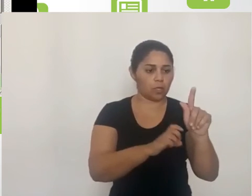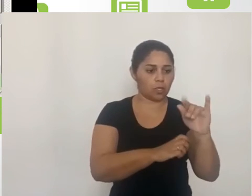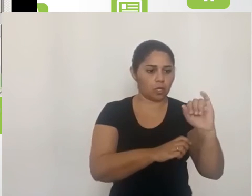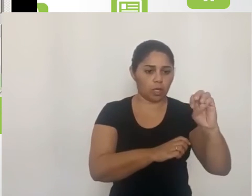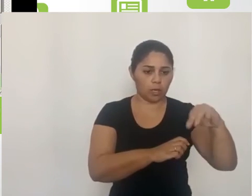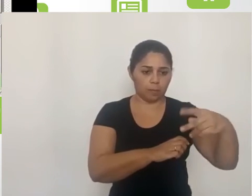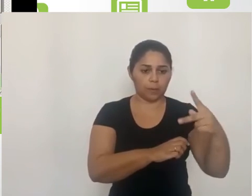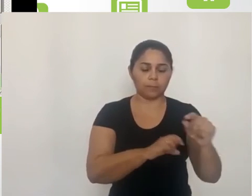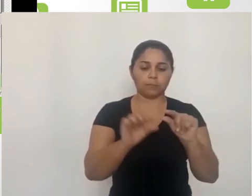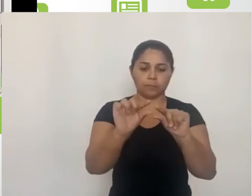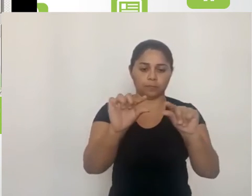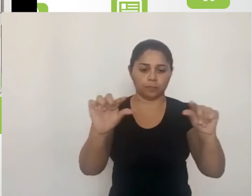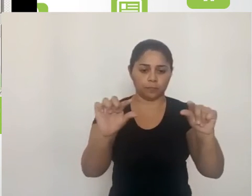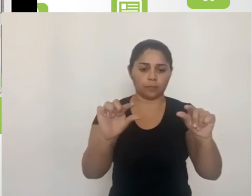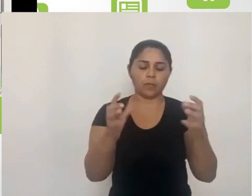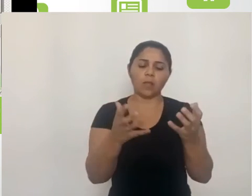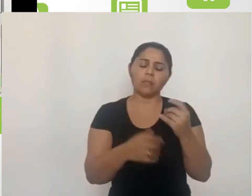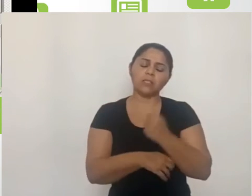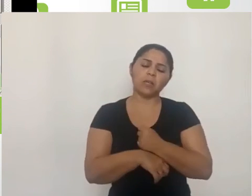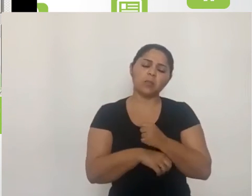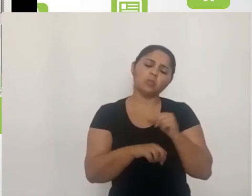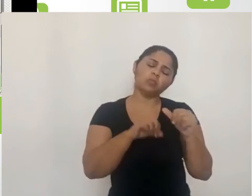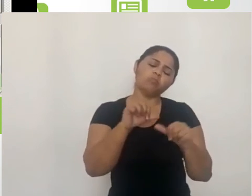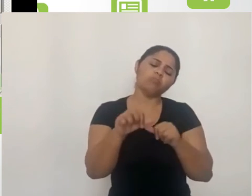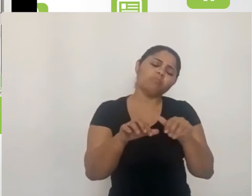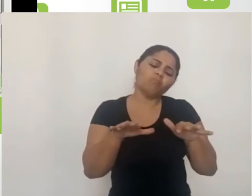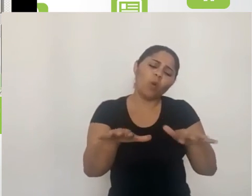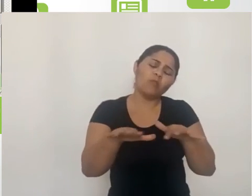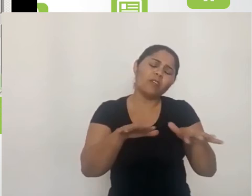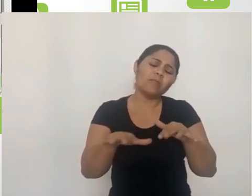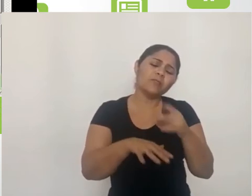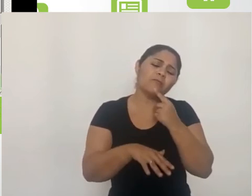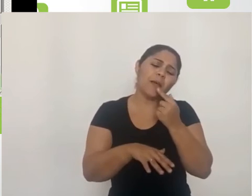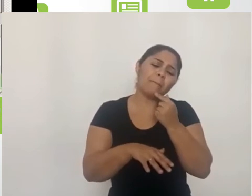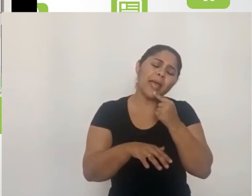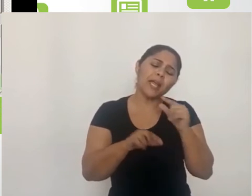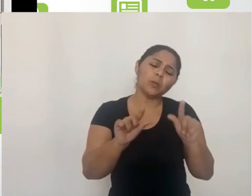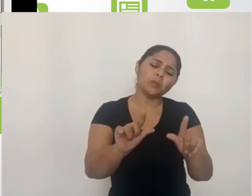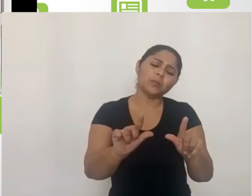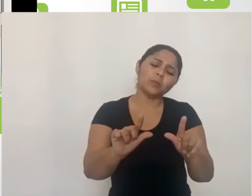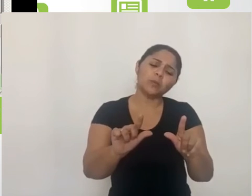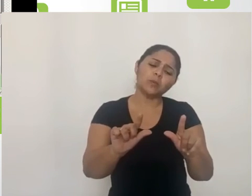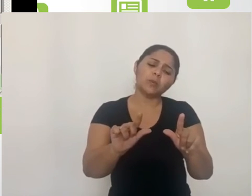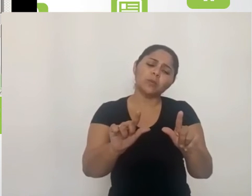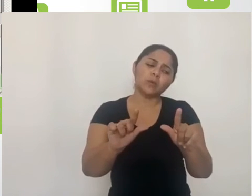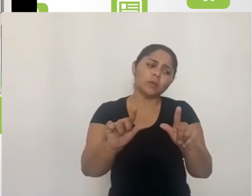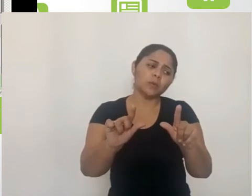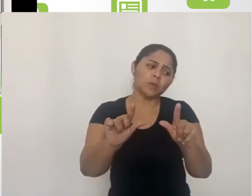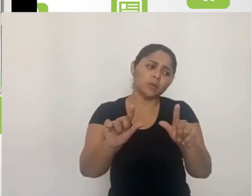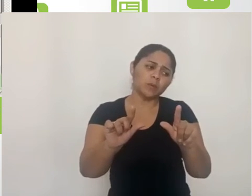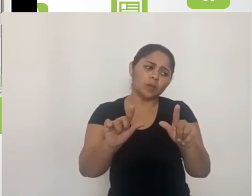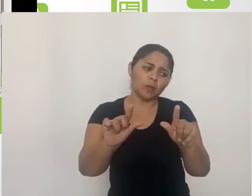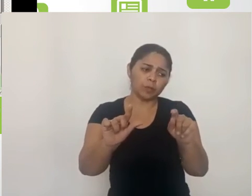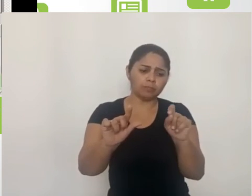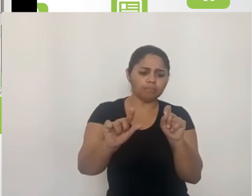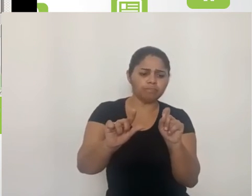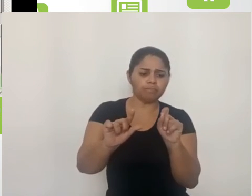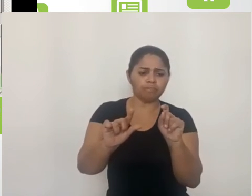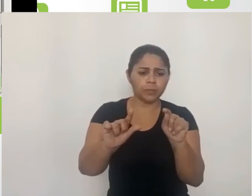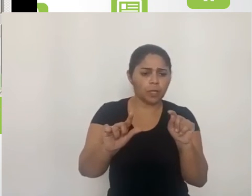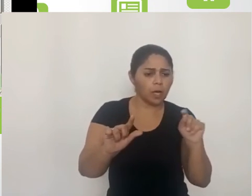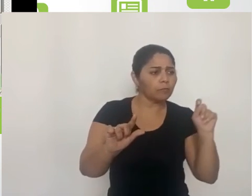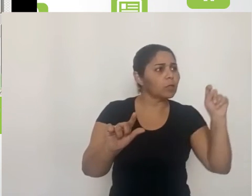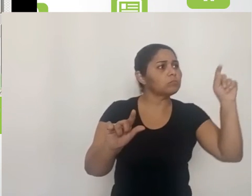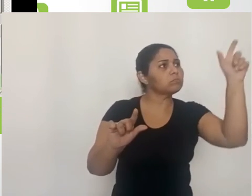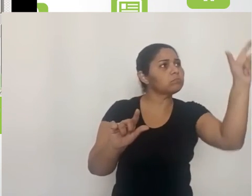Ah, eu quero movimentar esse meu retângulo vermelho. Eu clico na camada do objeto vermelho